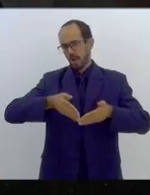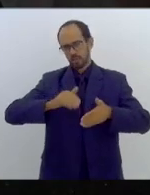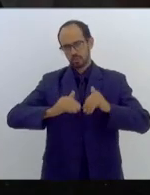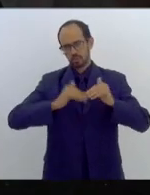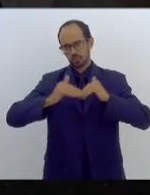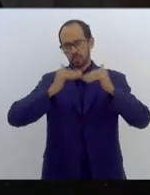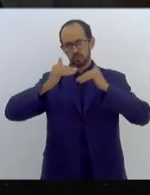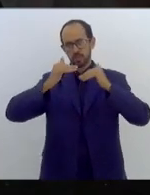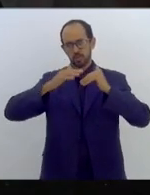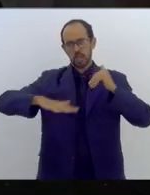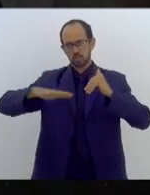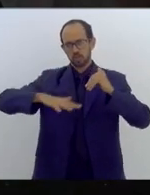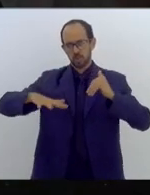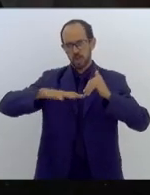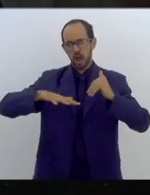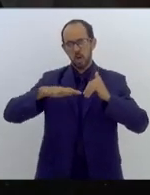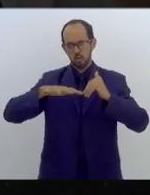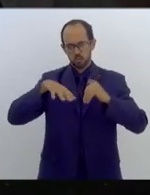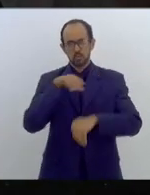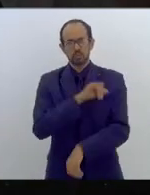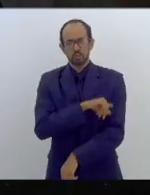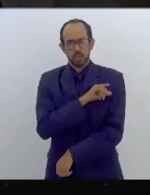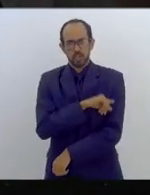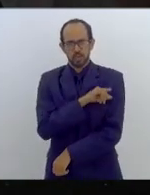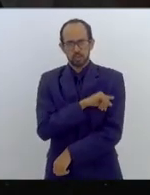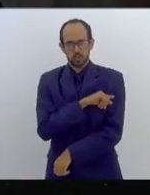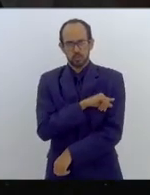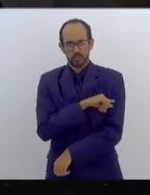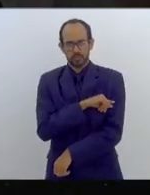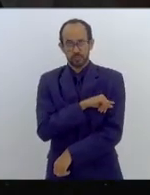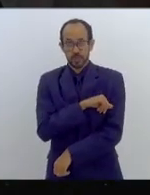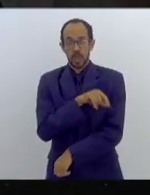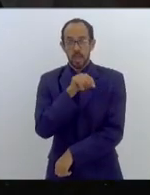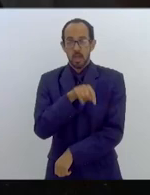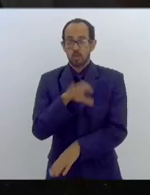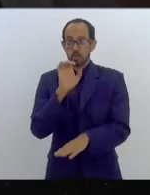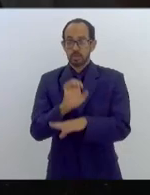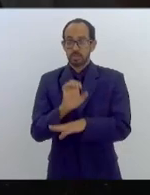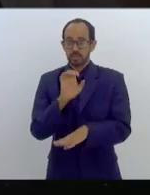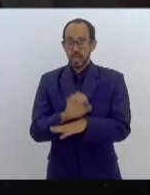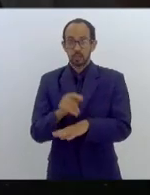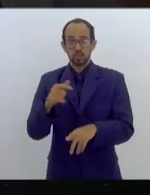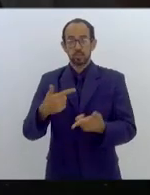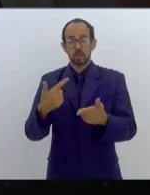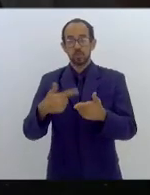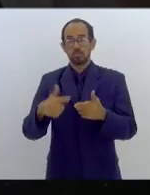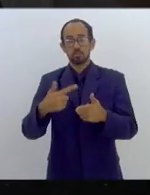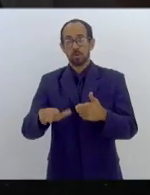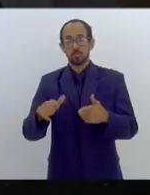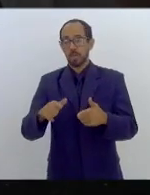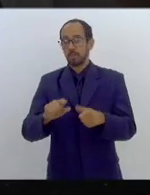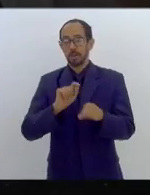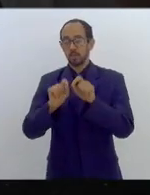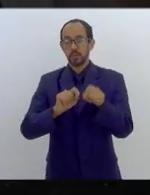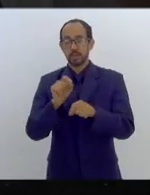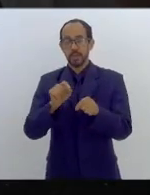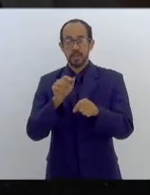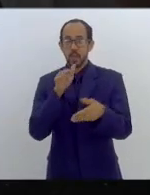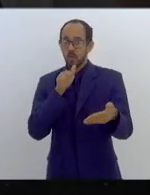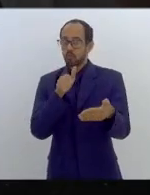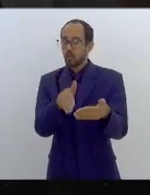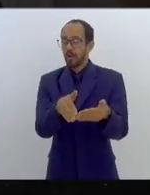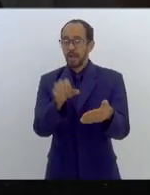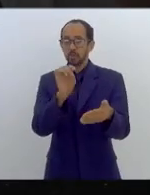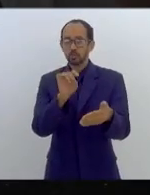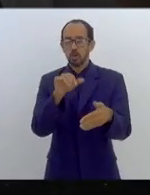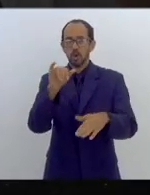desenvolvimento regional, desenvolvimento fluminense. O Rio de Janeiro vivendo essa síndrome da capitalidade, digamos assim, pensando muito